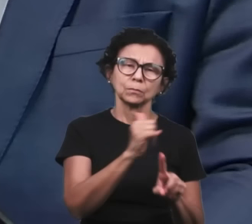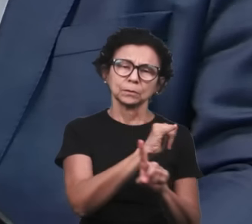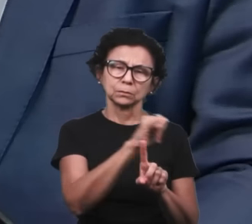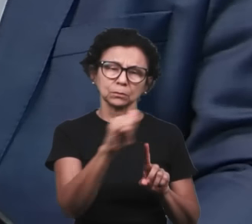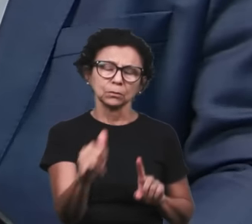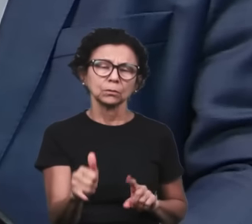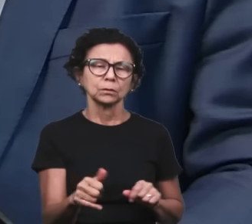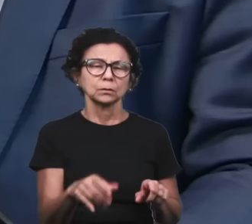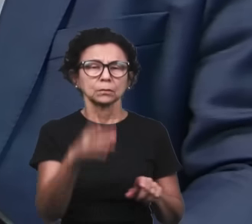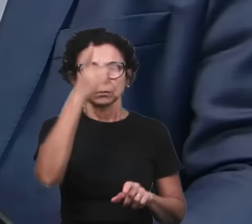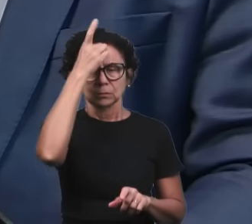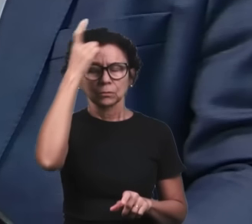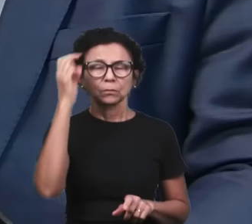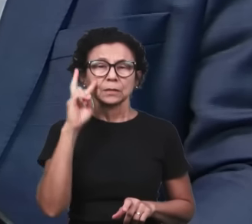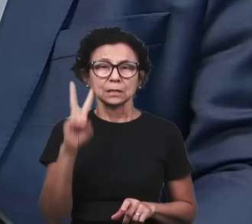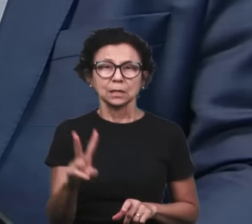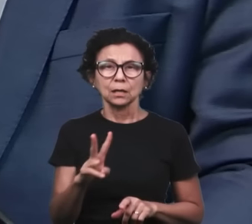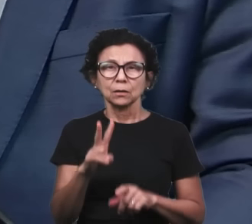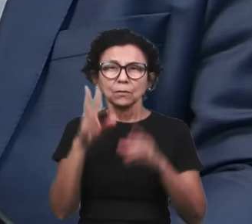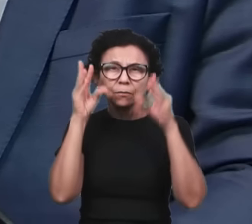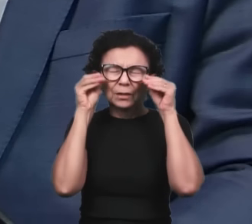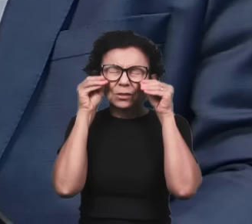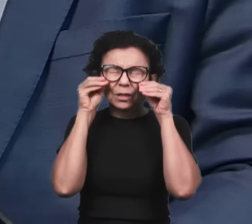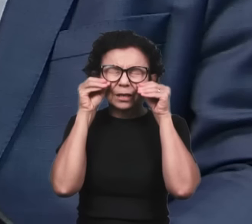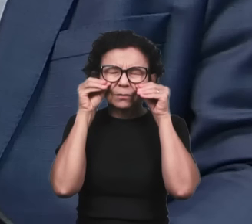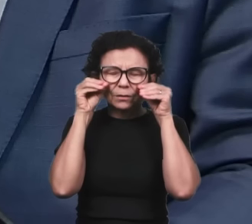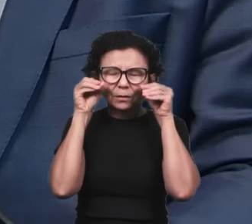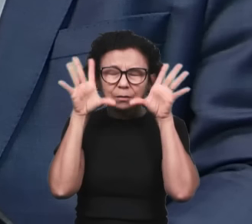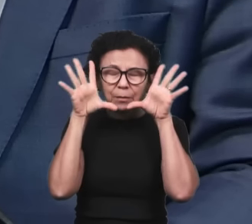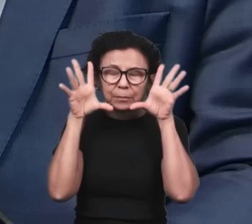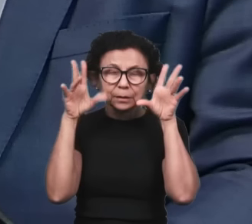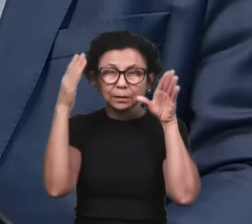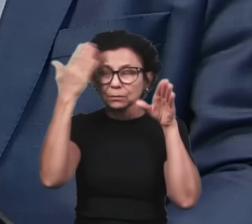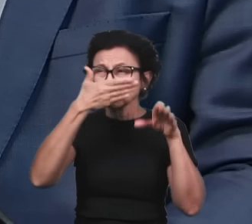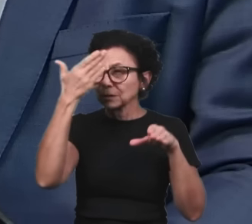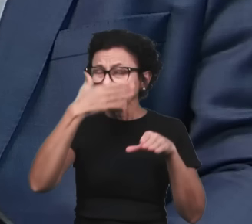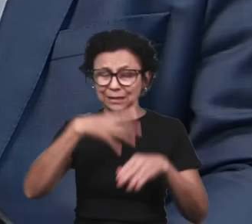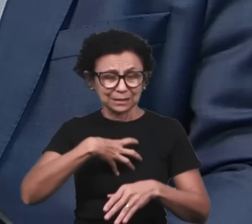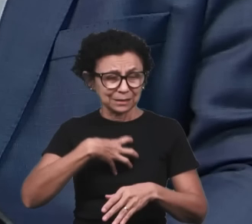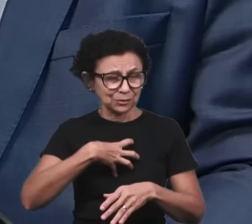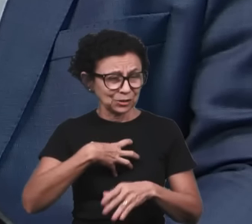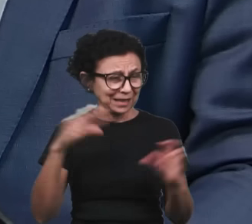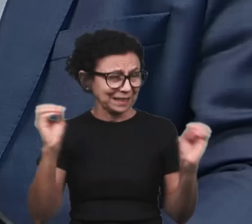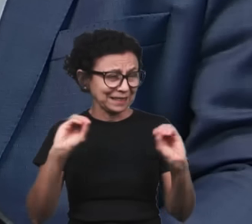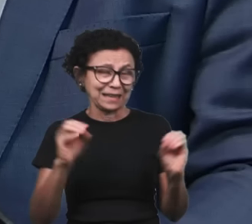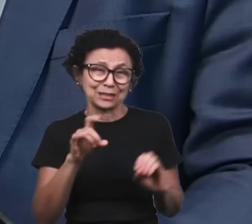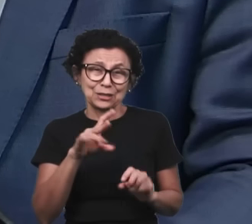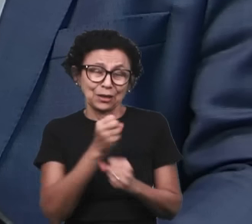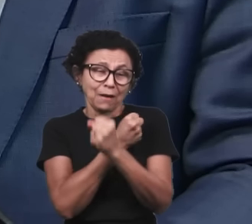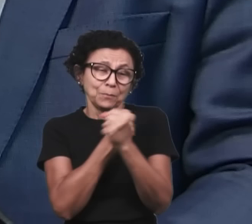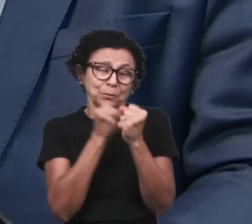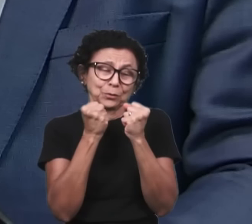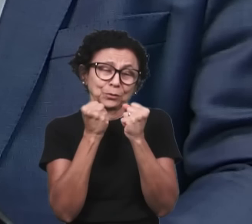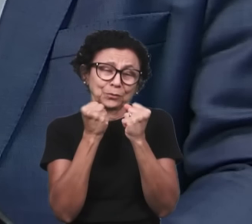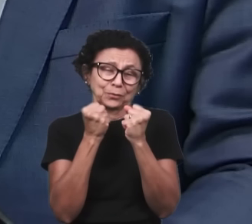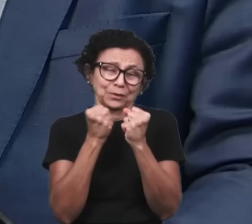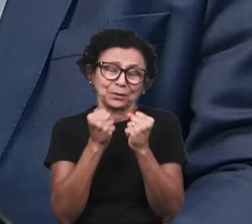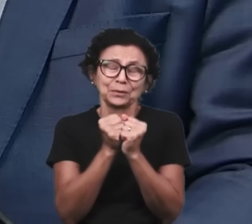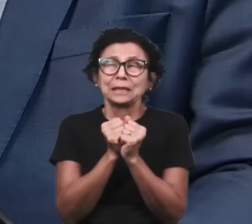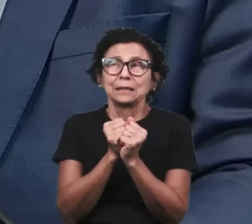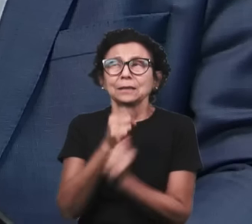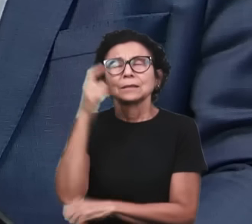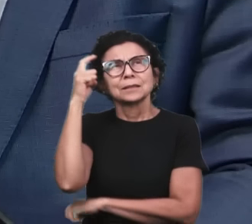visões, e eu fechava o olho, abria o olho, não via nada, não sentia coisa nenhuma, a não ser muito frio. E eu fiquei